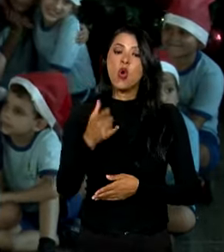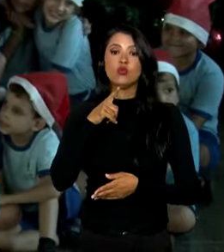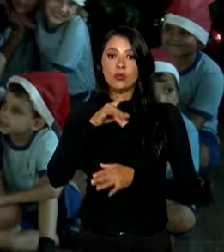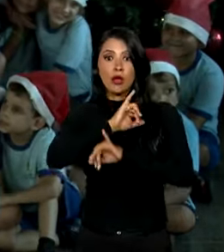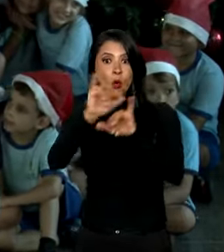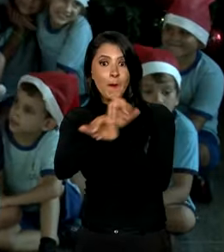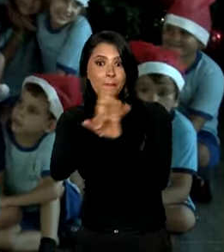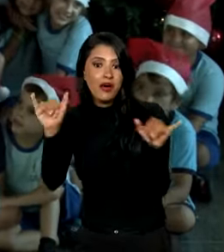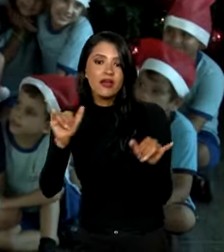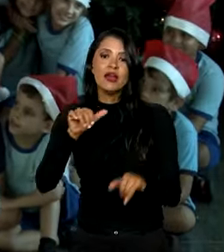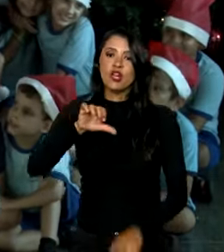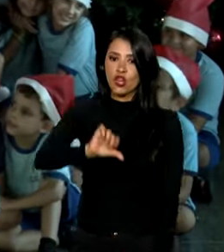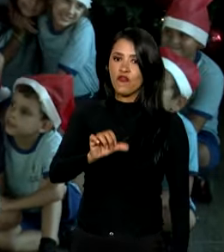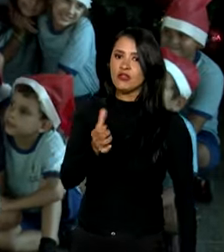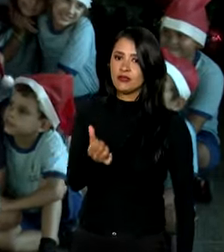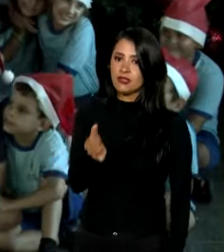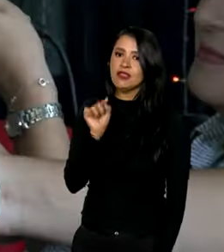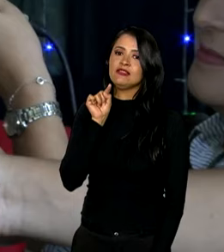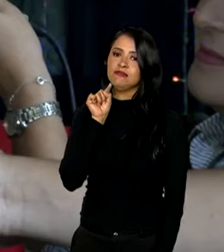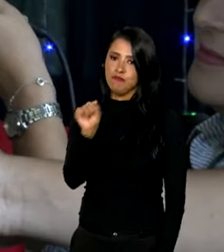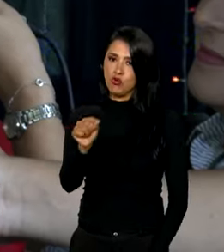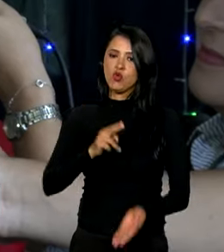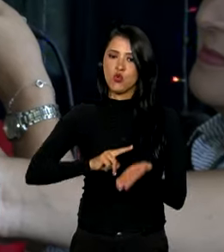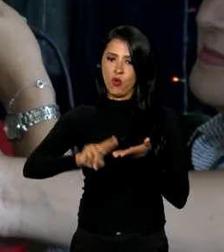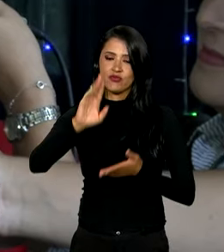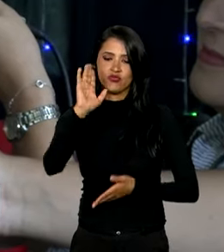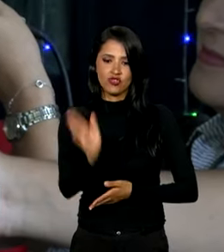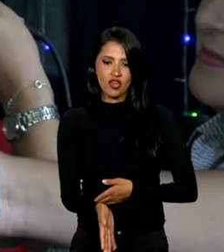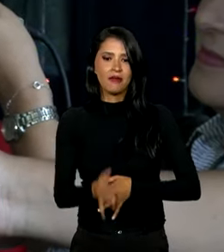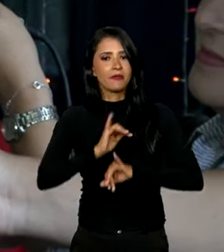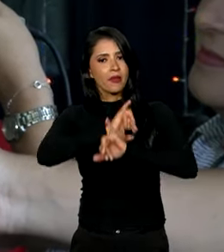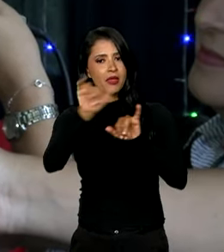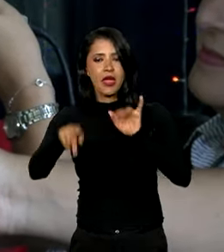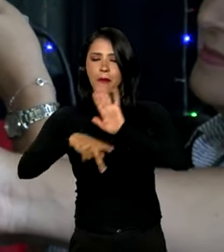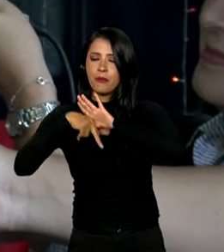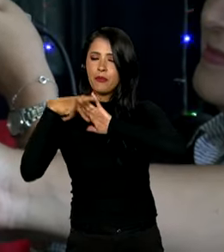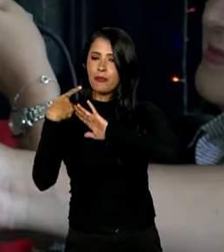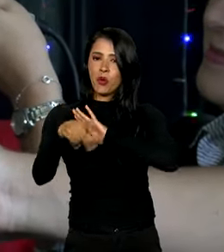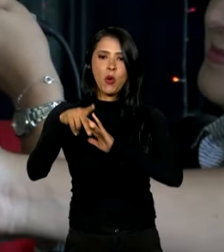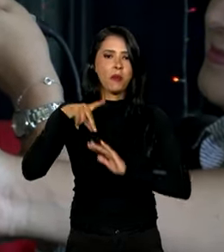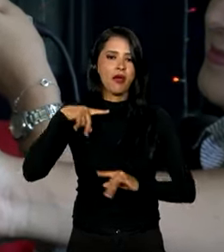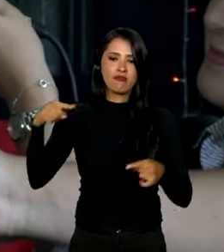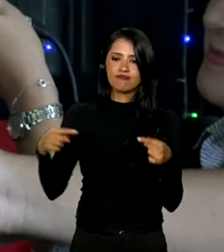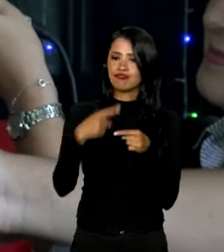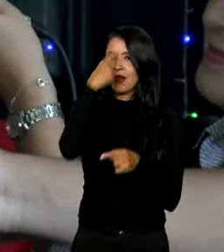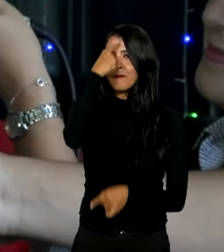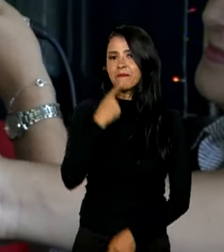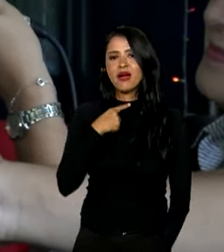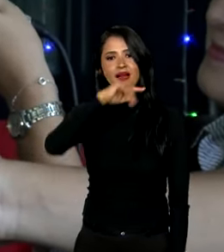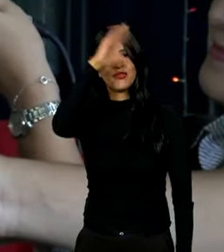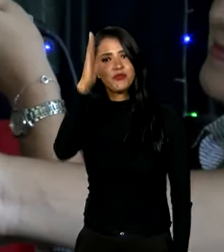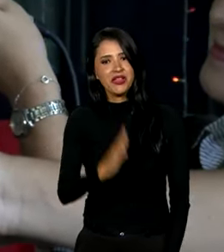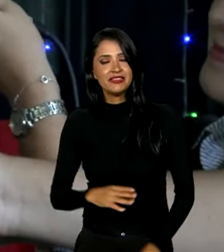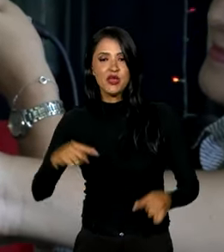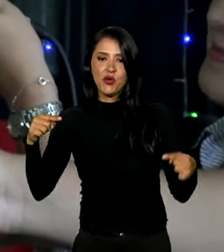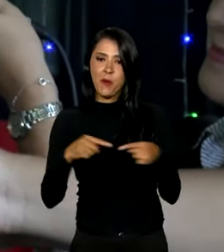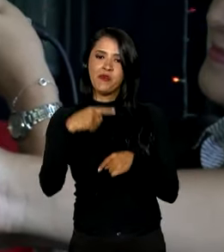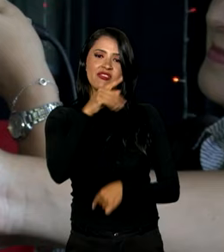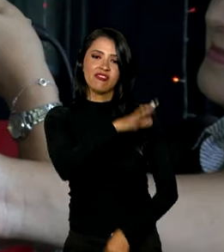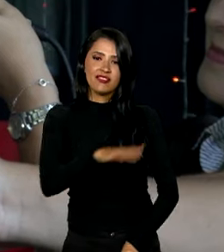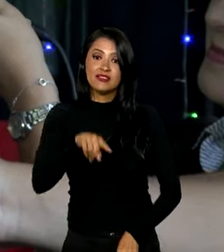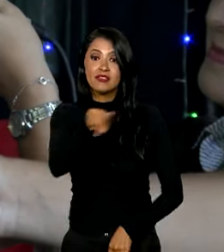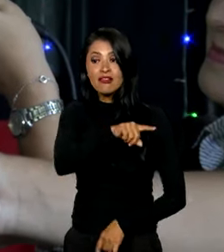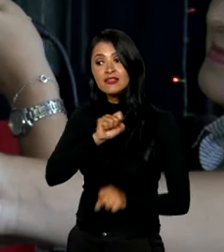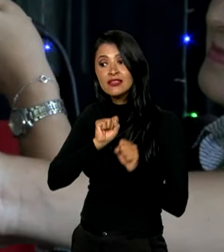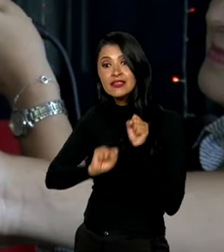campanha, 96 mil cartinhas. Uma campanha que já é a cara do Brasil, é uma campanha que é a cara das crianças e que eles esperam por esse